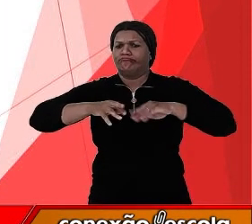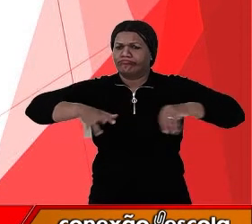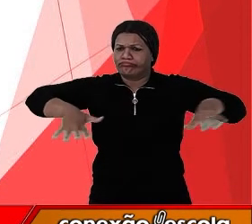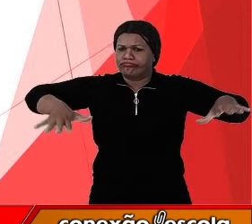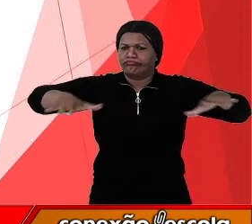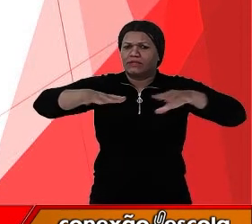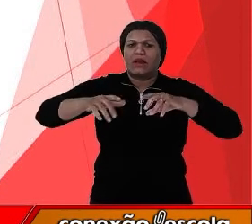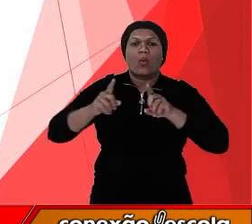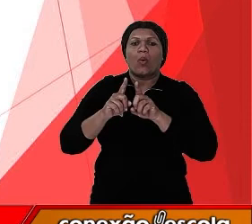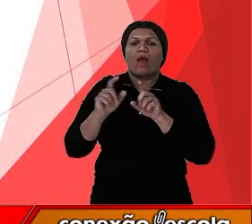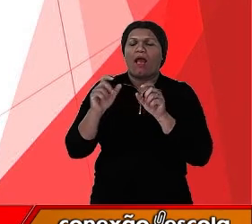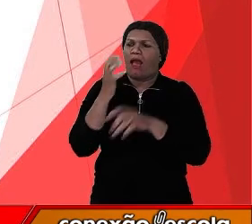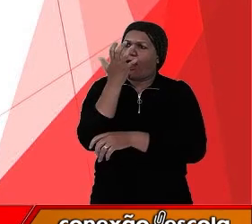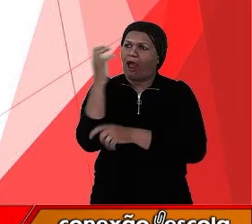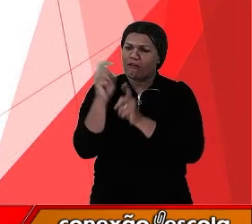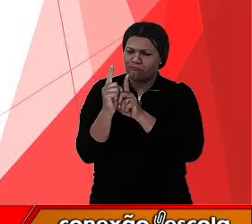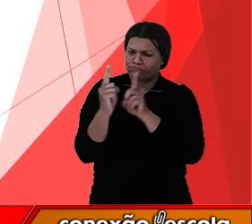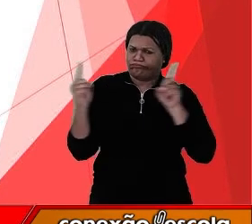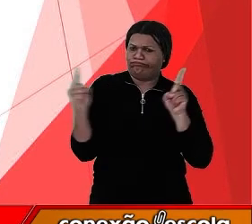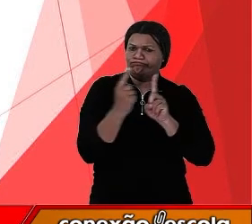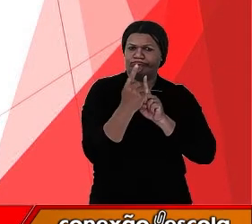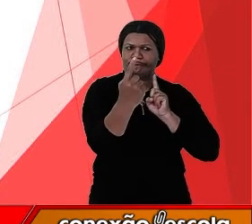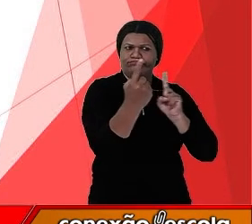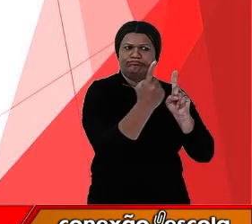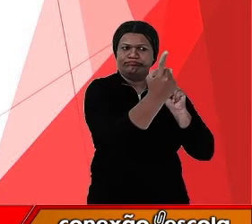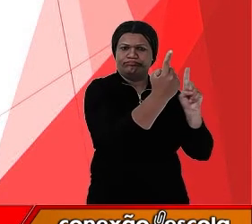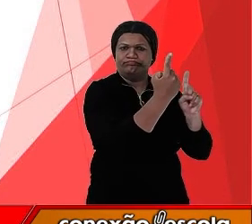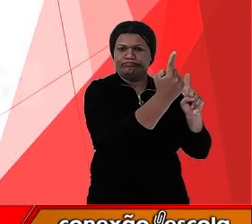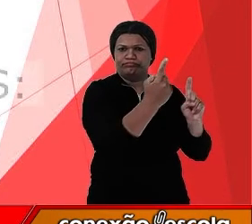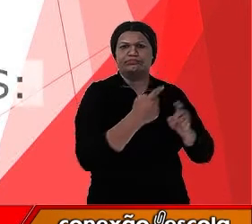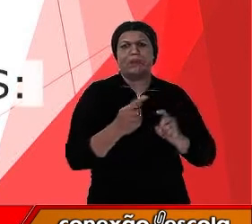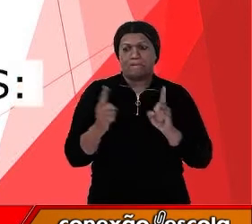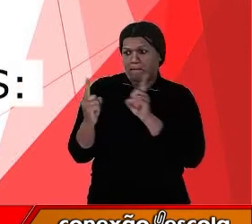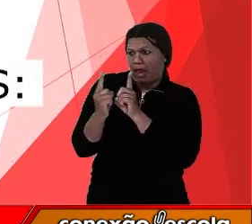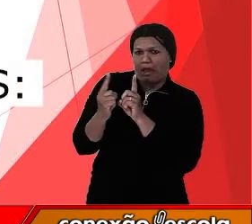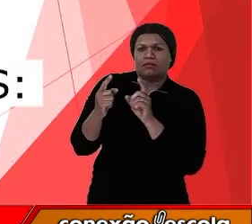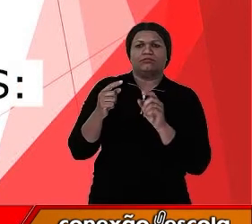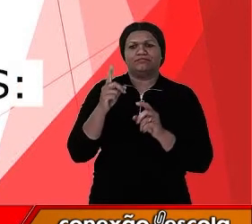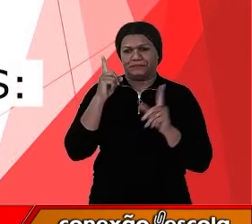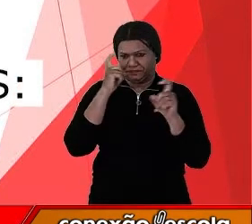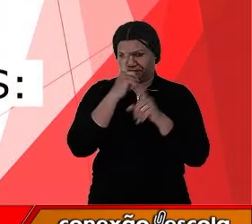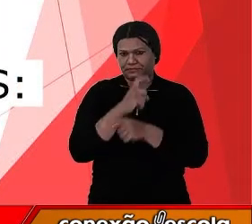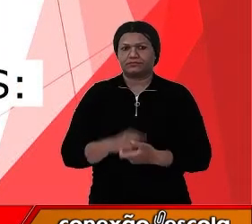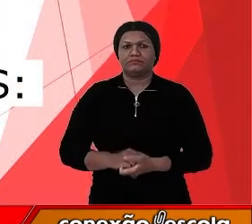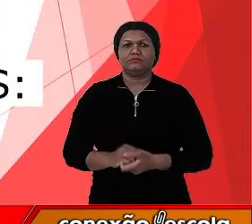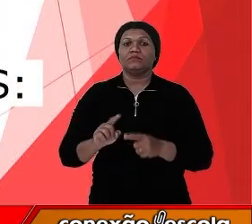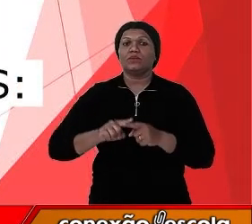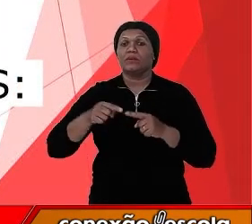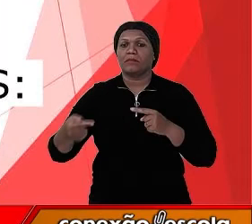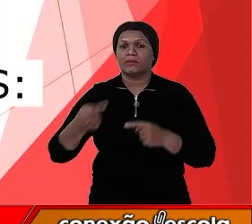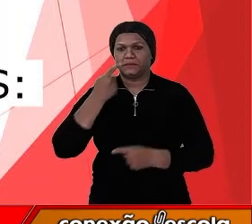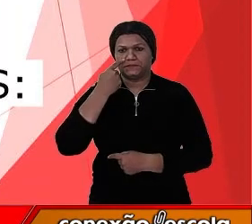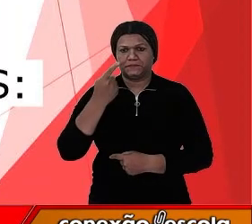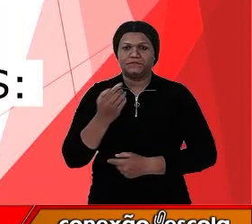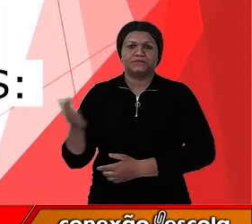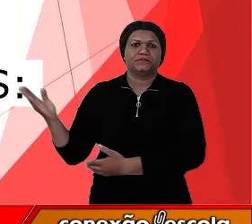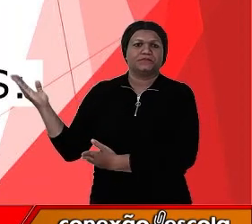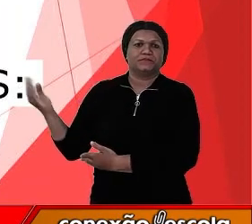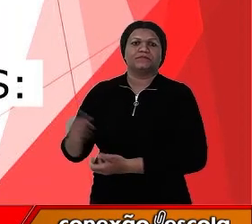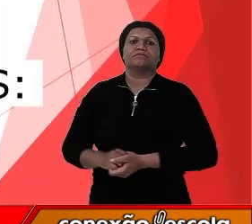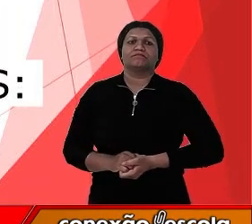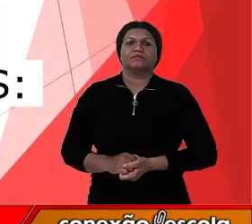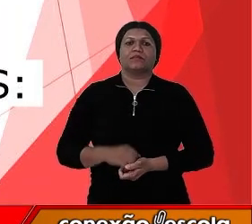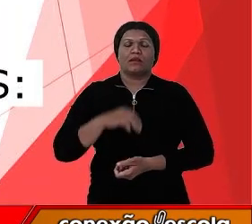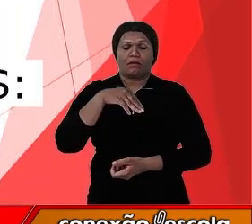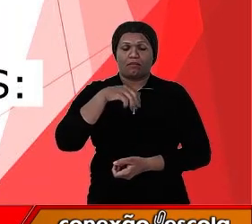a tendência é que a vegetação seja mais esses passada próximo domínio para vocês é um mares de